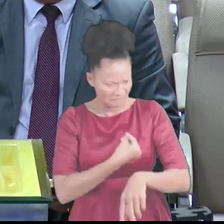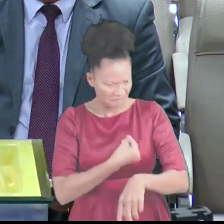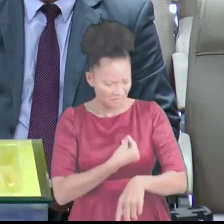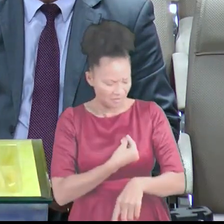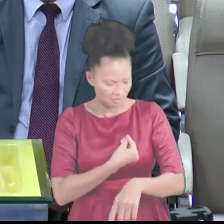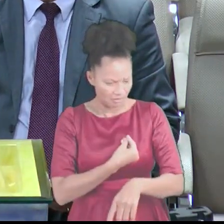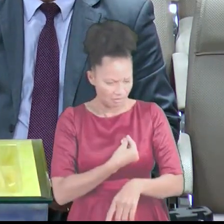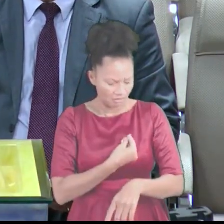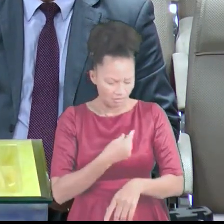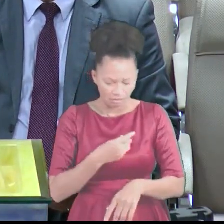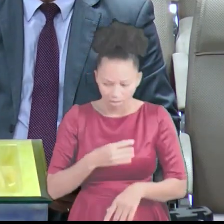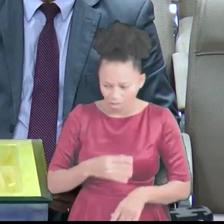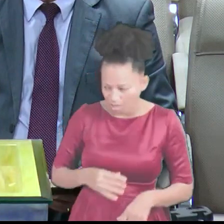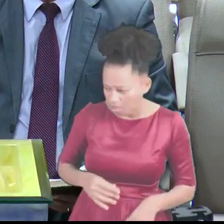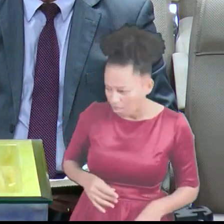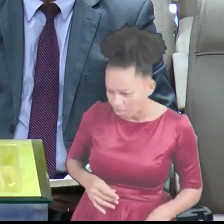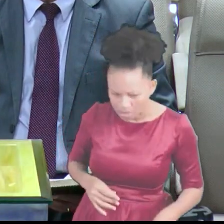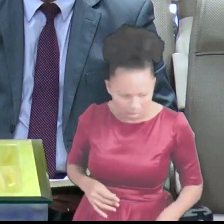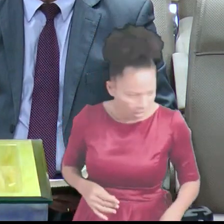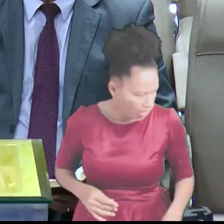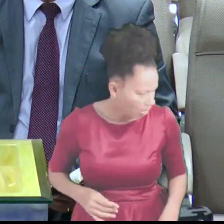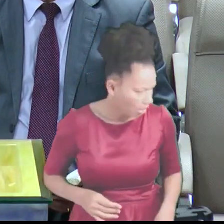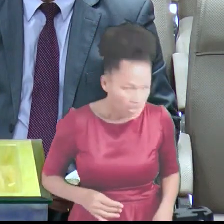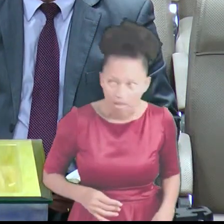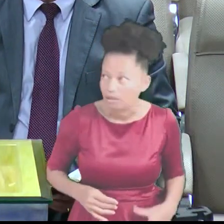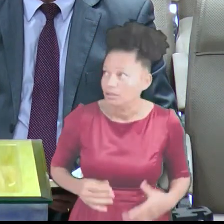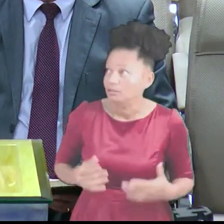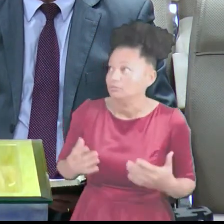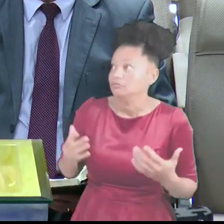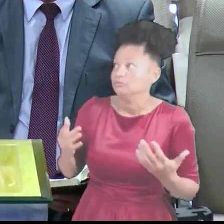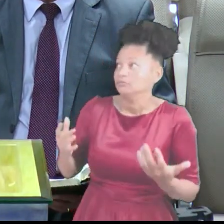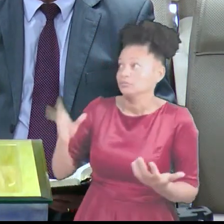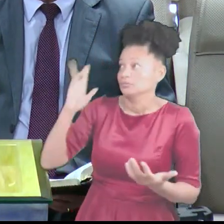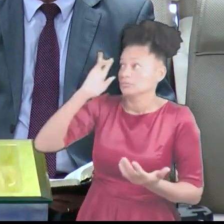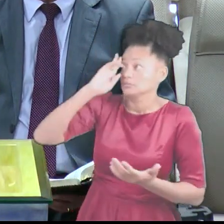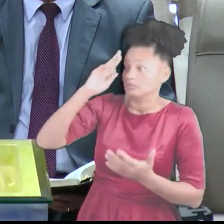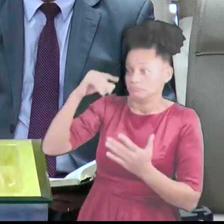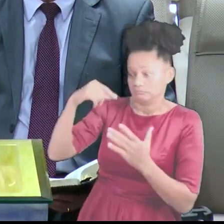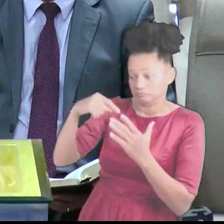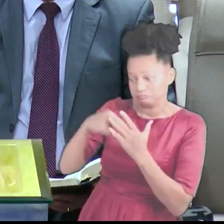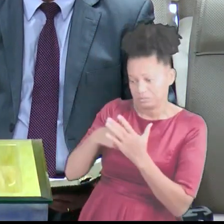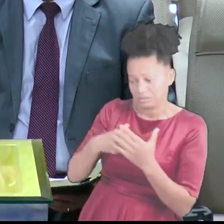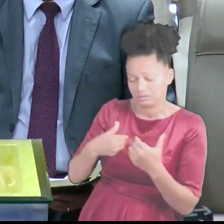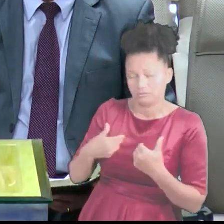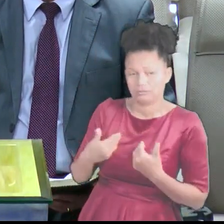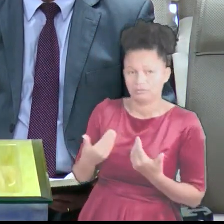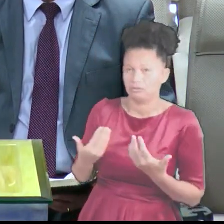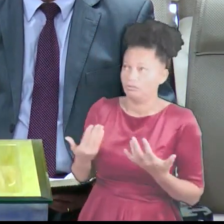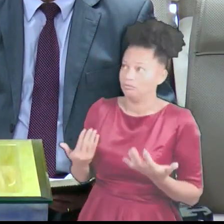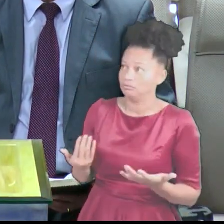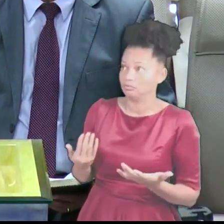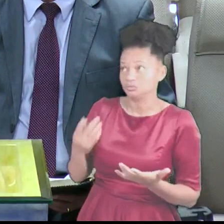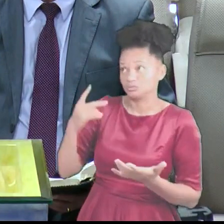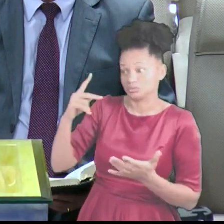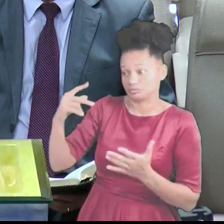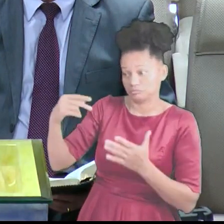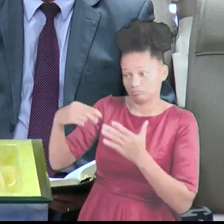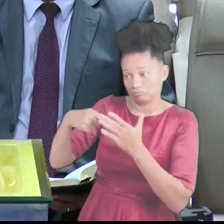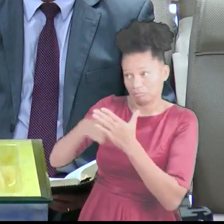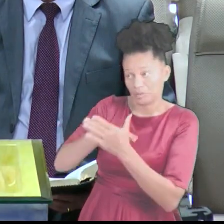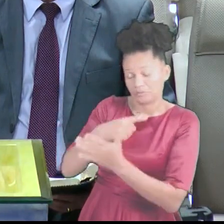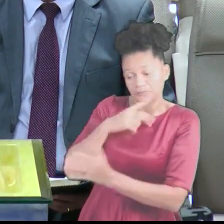Ele olha a situação e diz: Senhor, tu me perguntaste. Como tu me perguntaste, tu